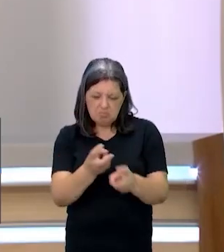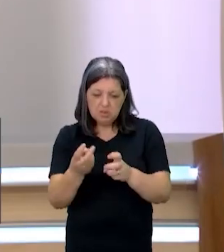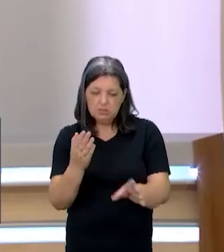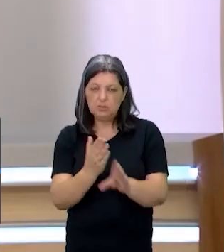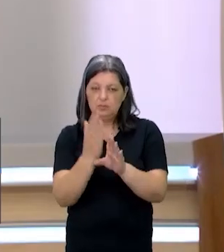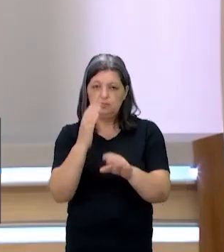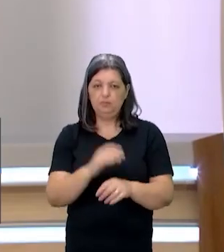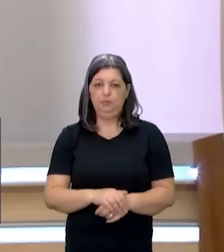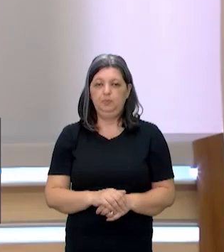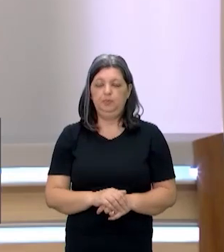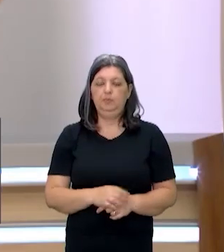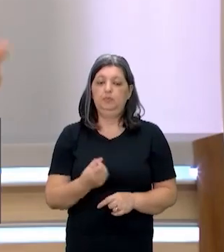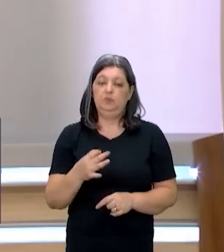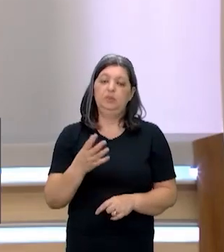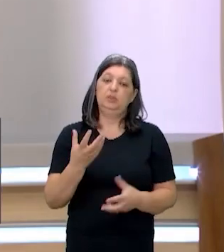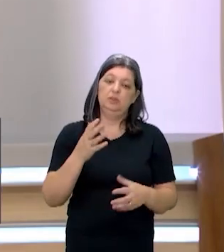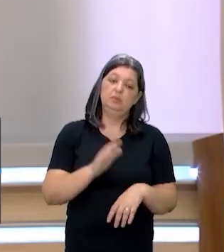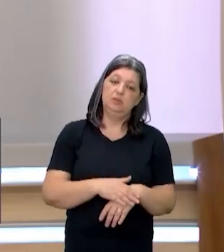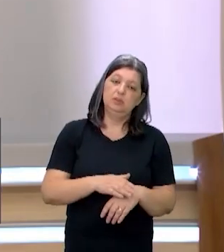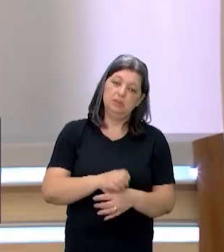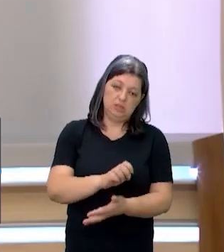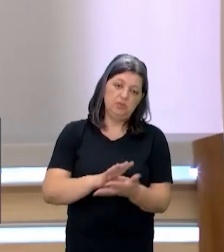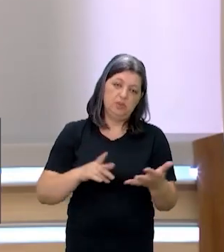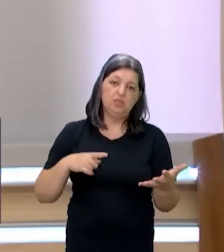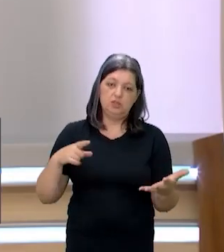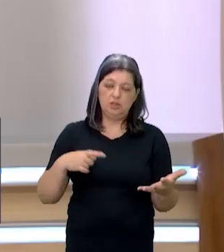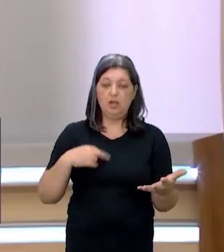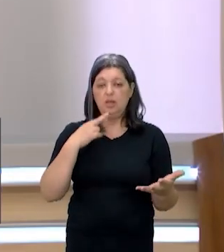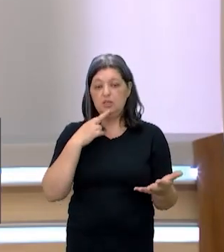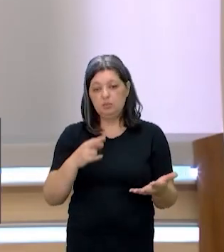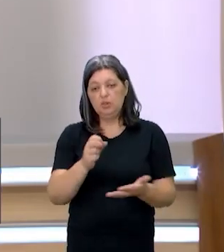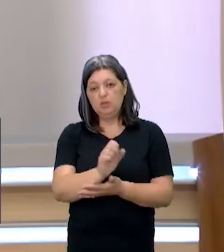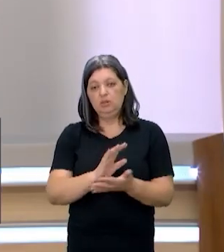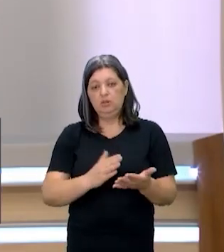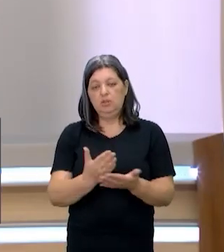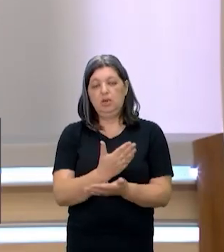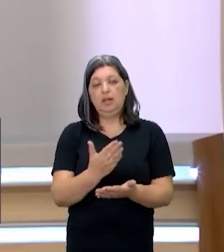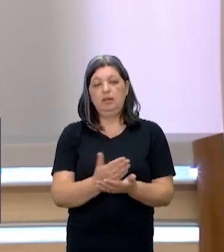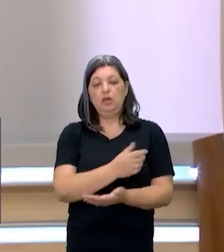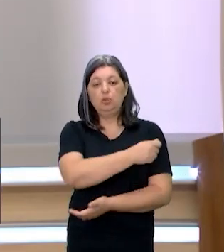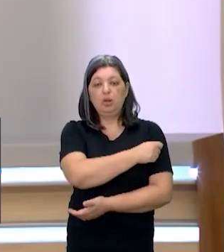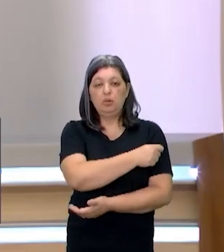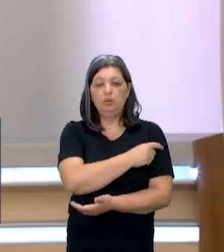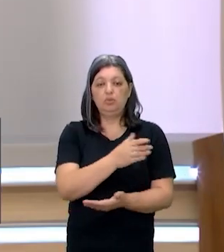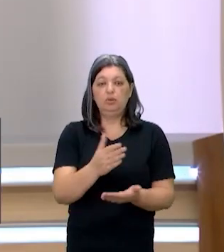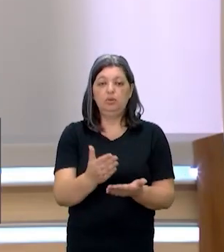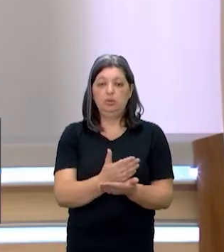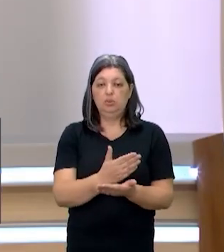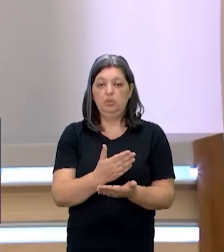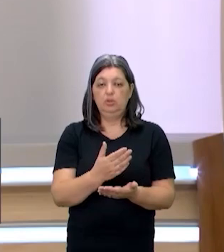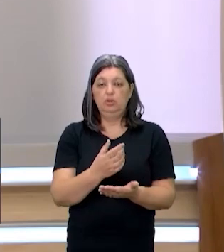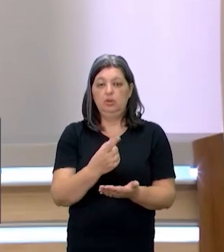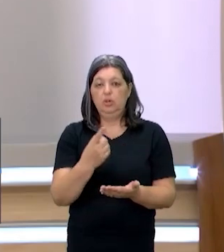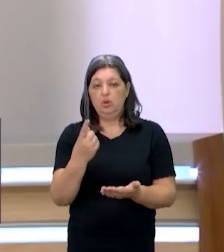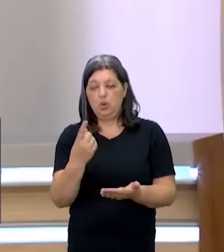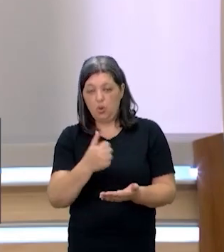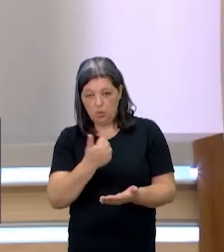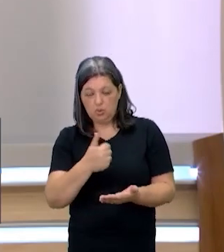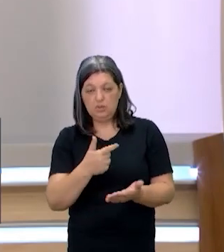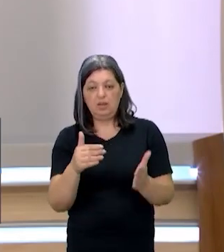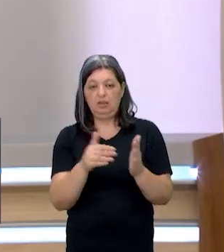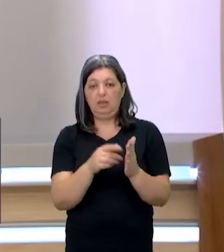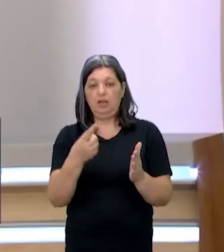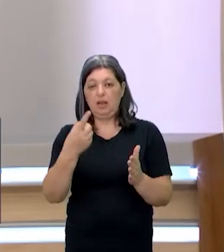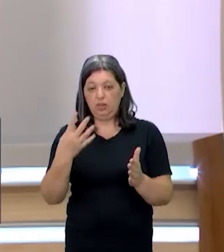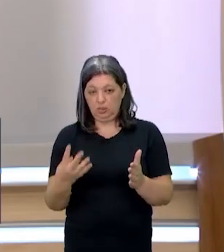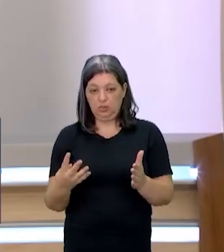bom? Se vocês quiserem fazer mais atividade, tem aí, ó. Responda as atividades do caderno do aluno, das páginas 11 a 14, tá? E qualquer